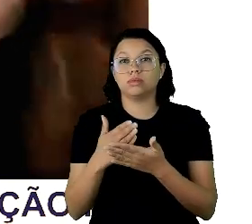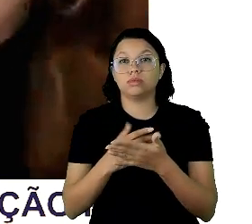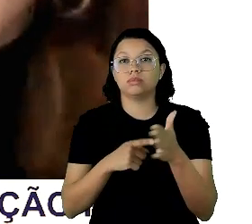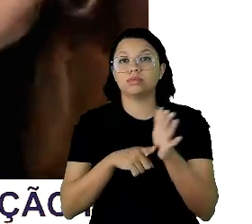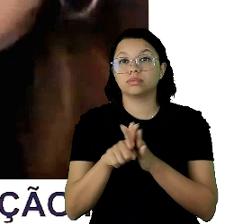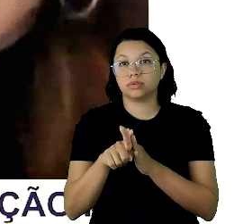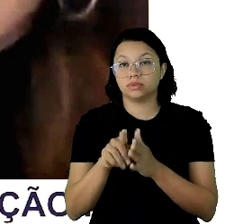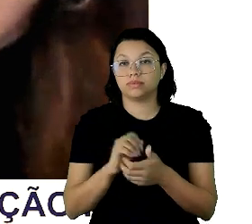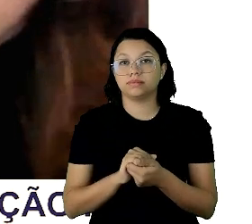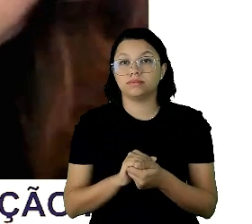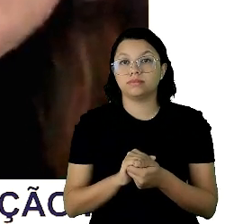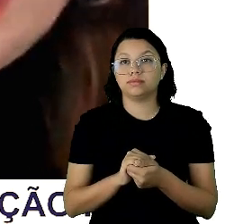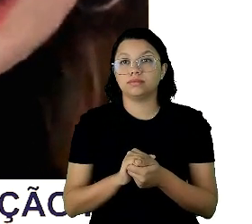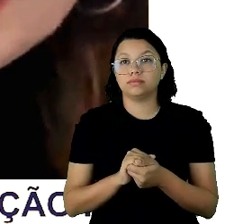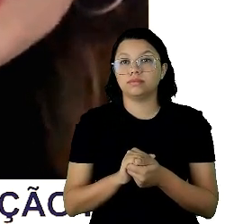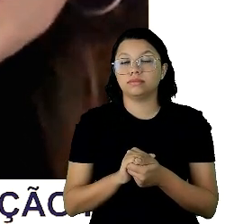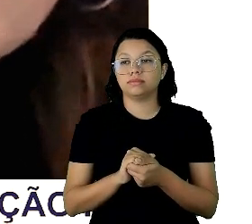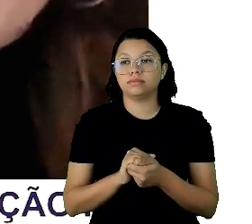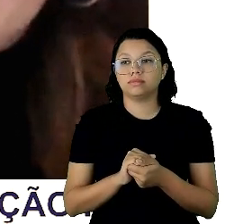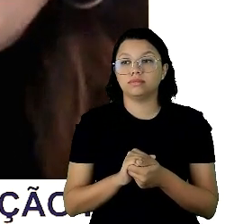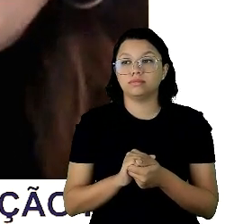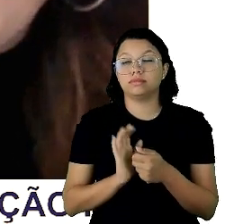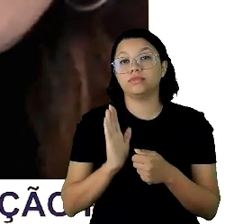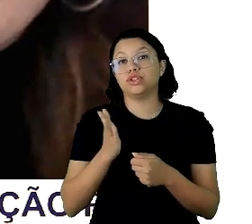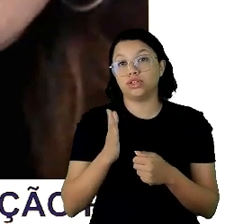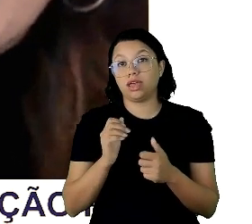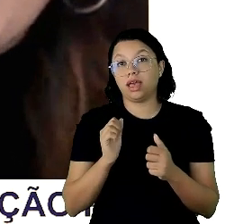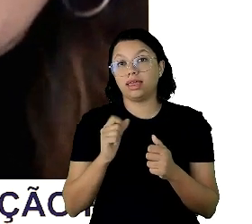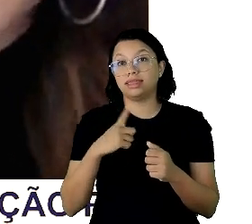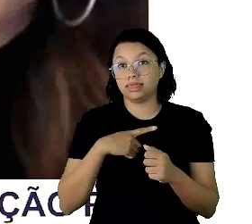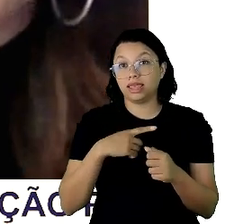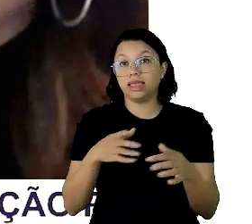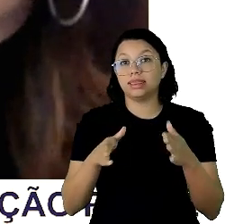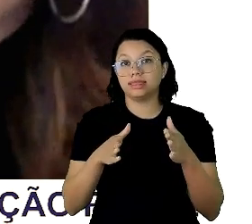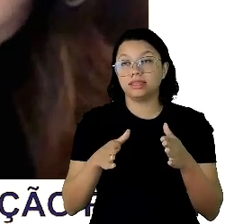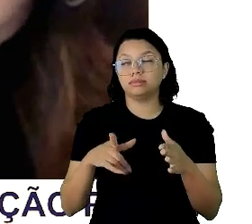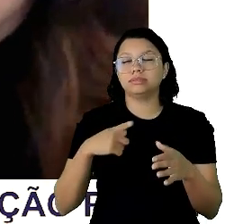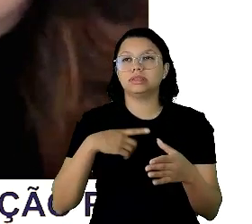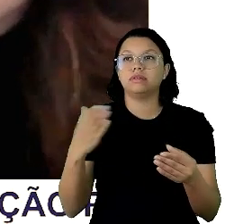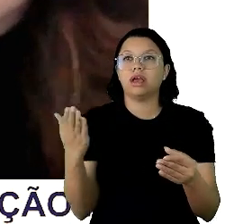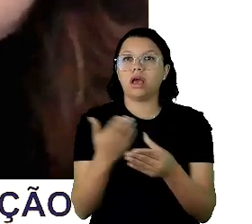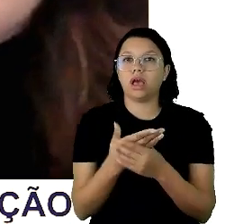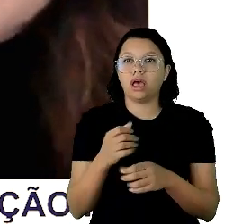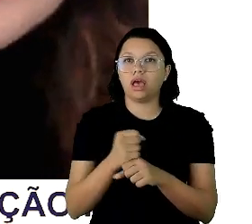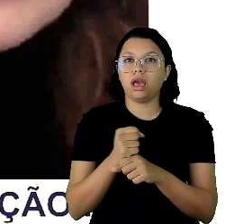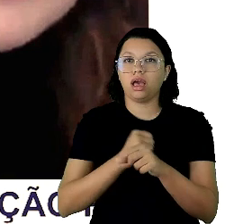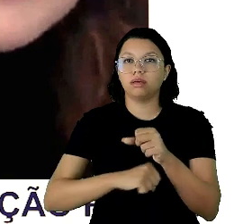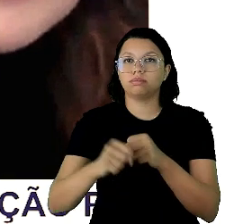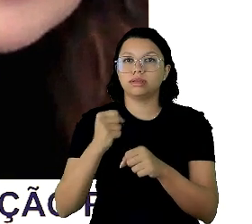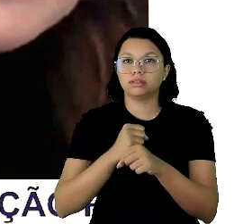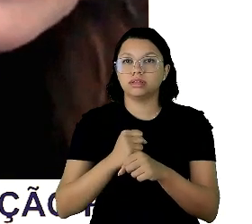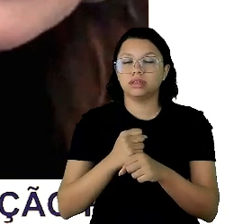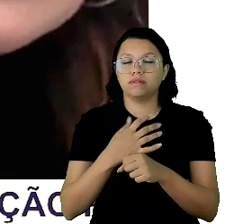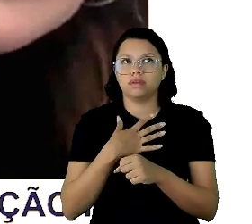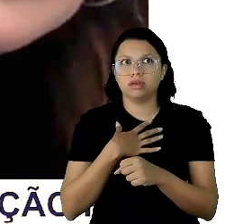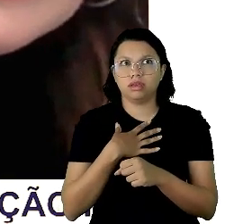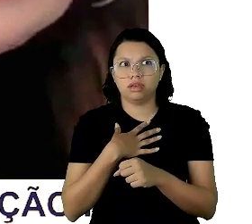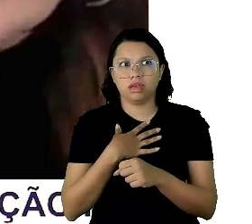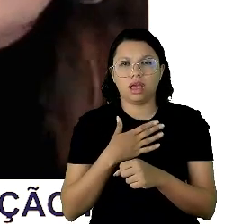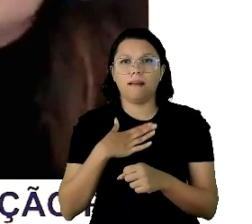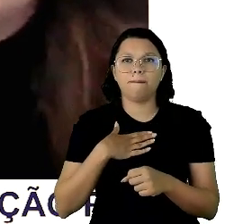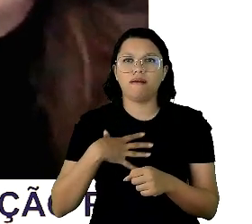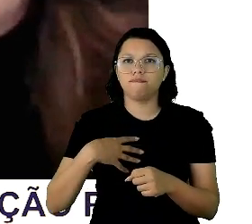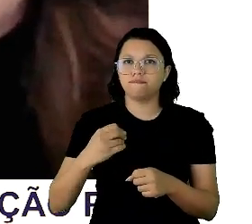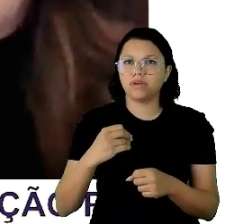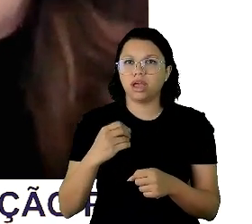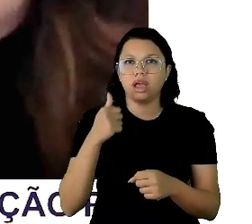caso, já que a gente Sim. está com tempo, teve um caso o ano passado que eu fiquei abismada. A minha filha estava no 5º